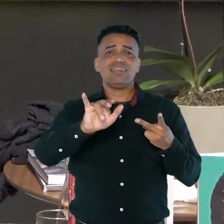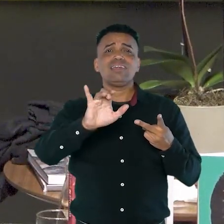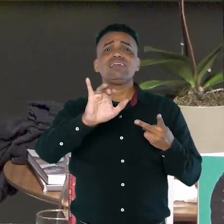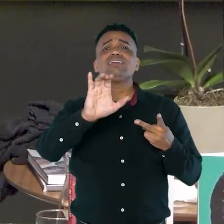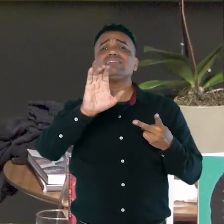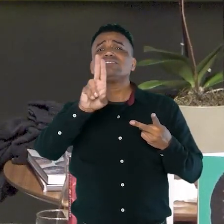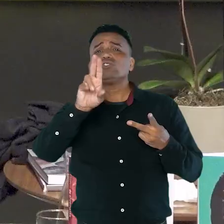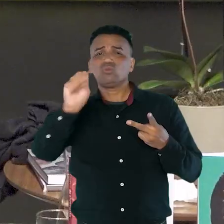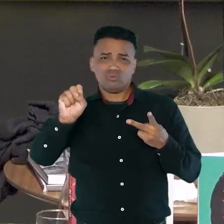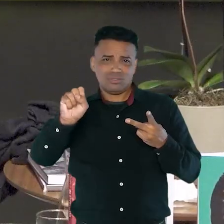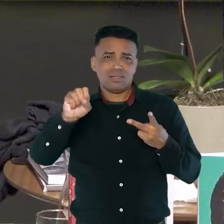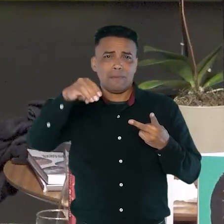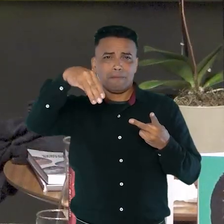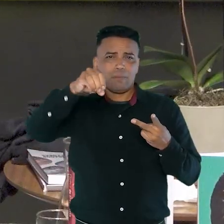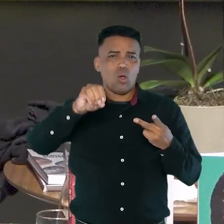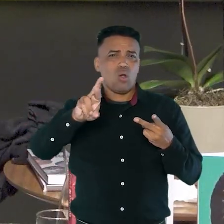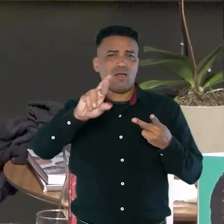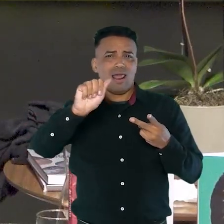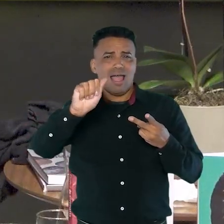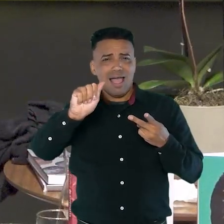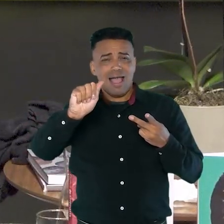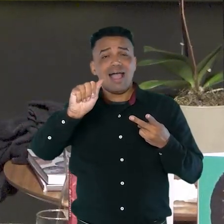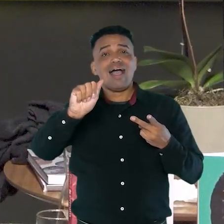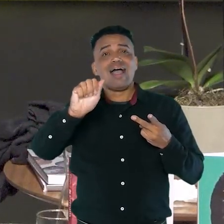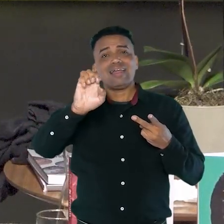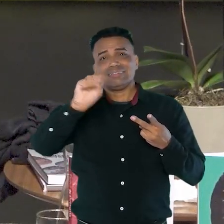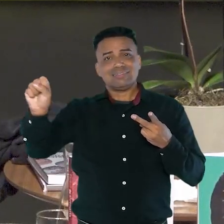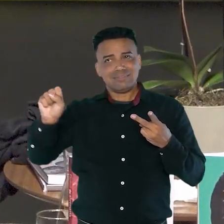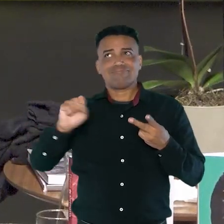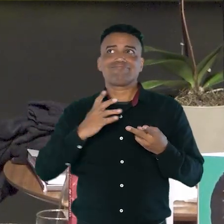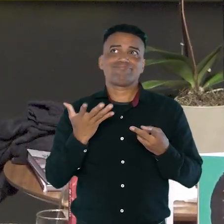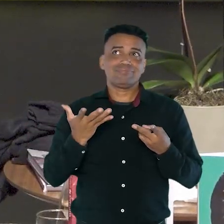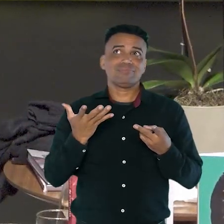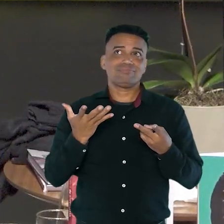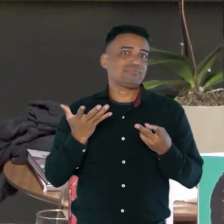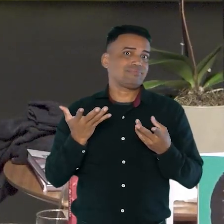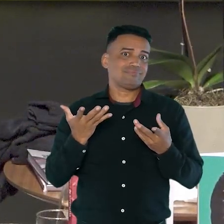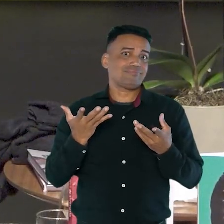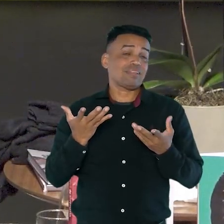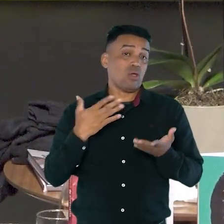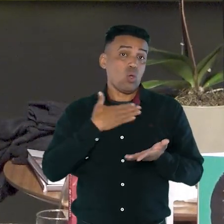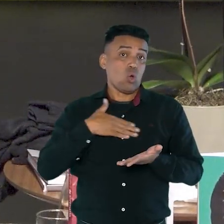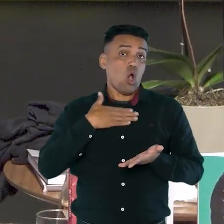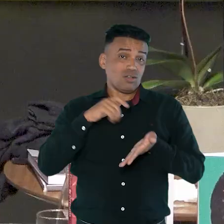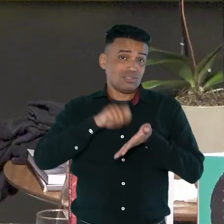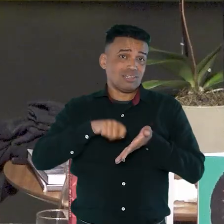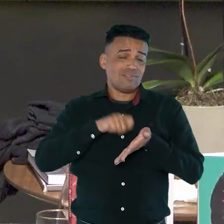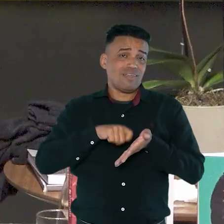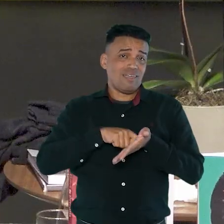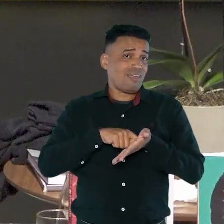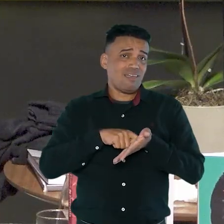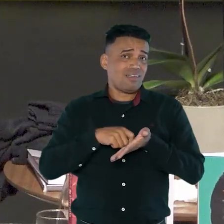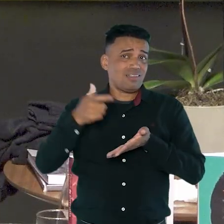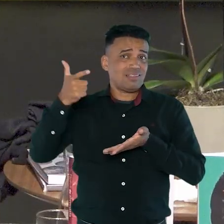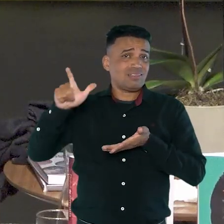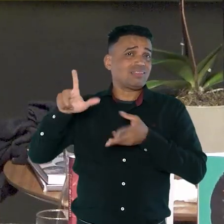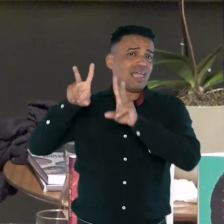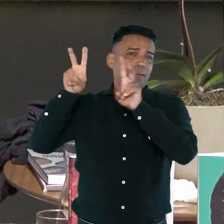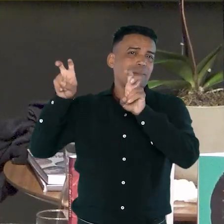gente gosta dessa parada. Então eu gosto de escrever sobre isso. Assim, amor para